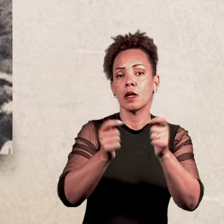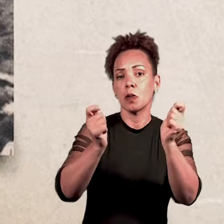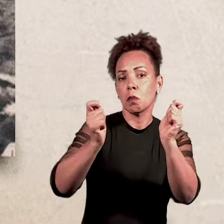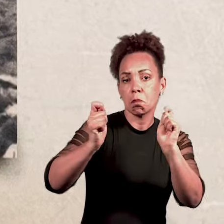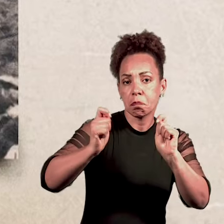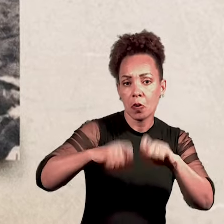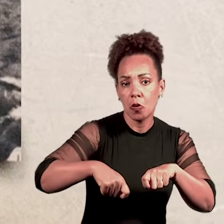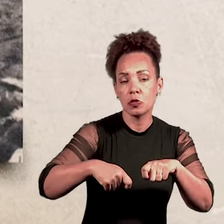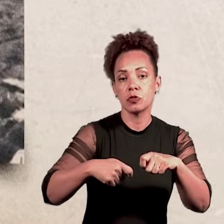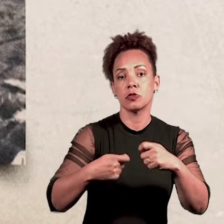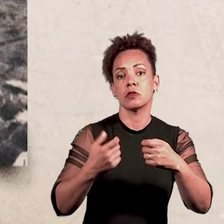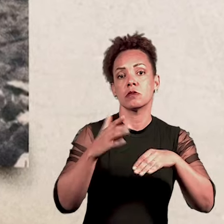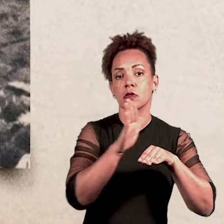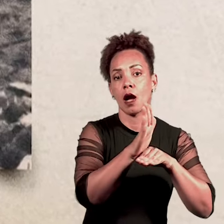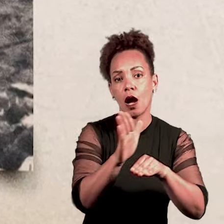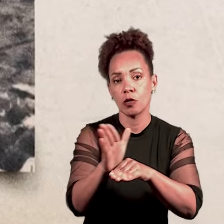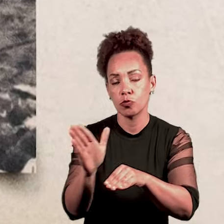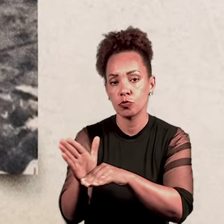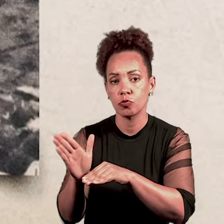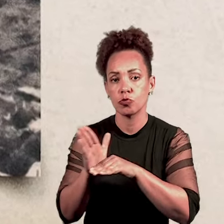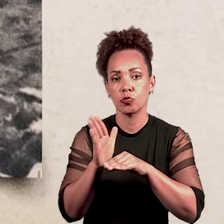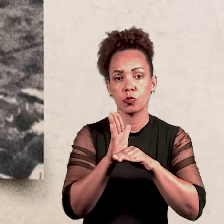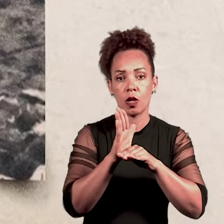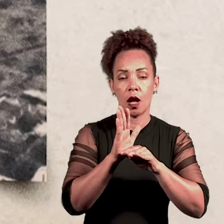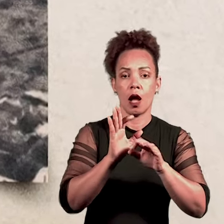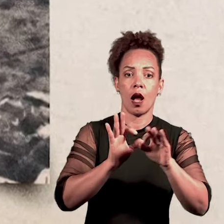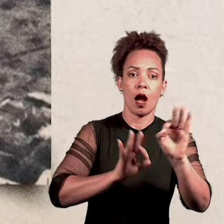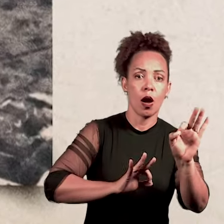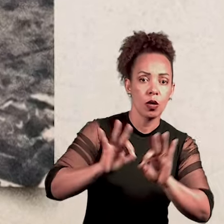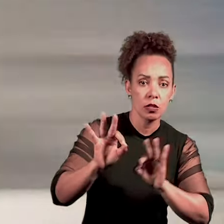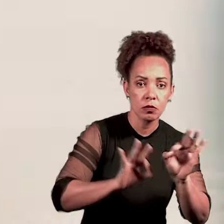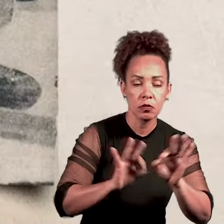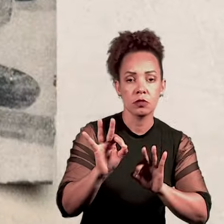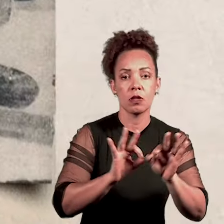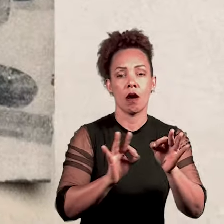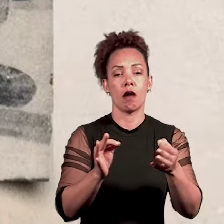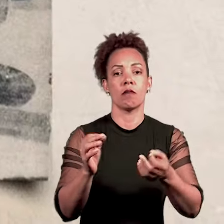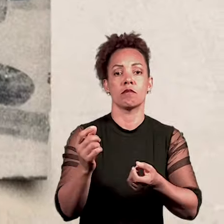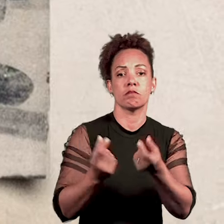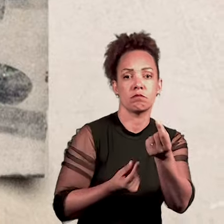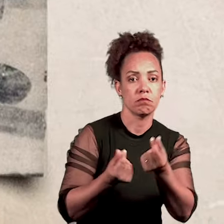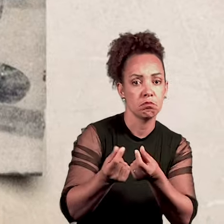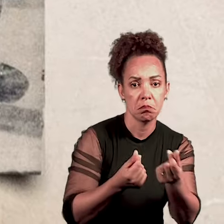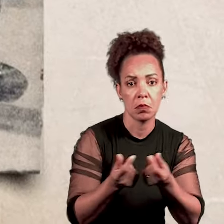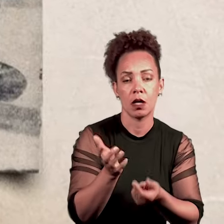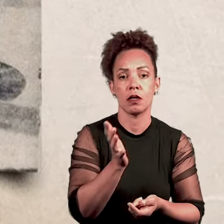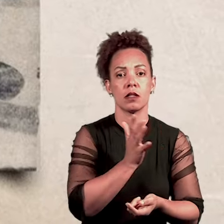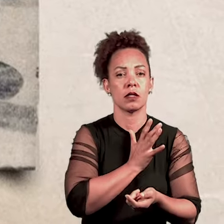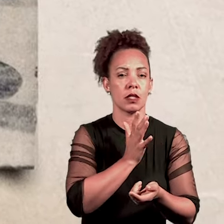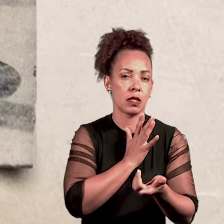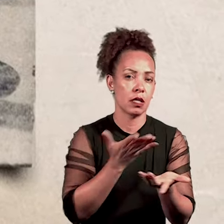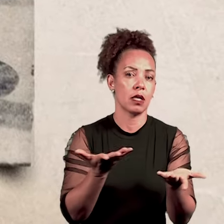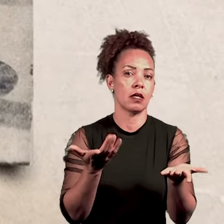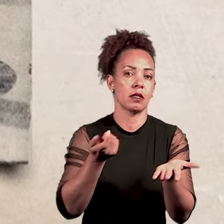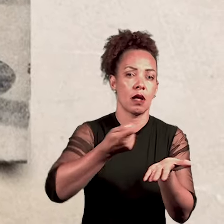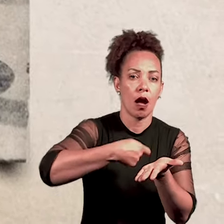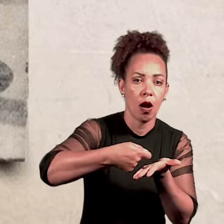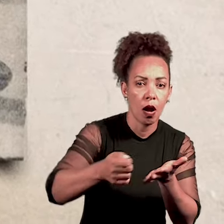possibilitou, não é, toda a riqueza e o trato e